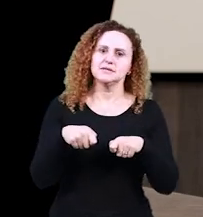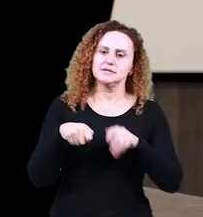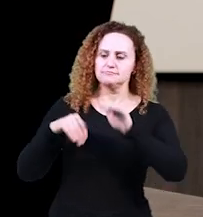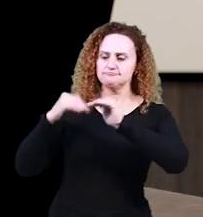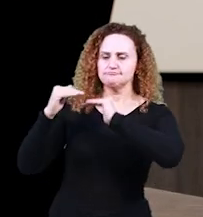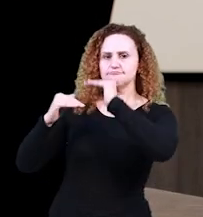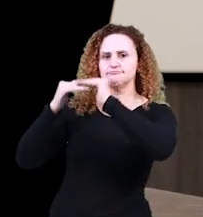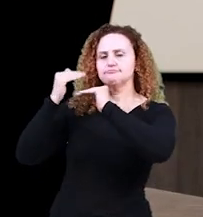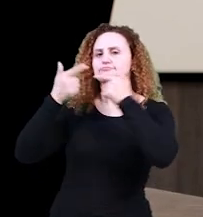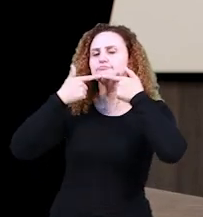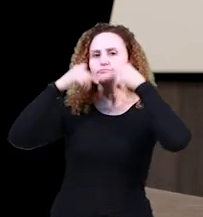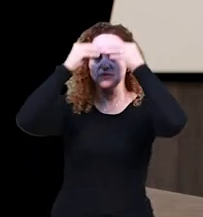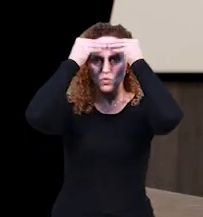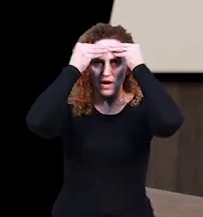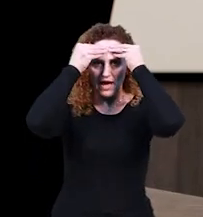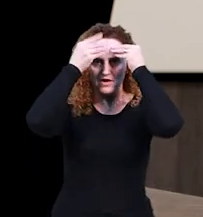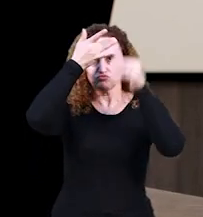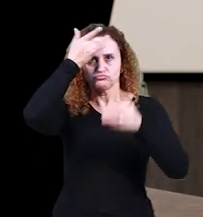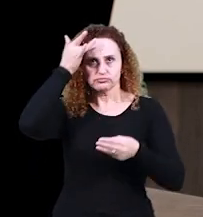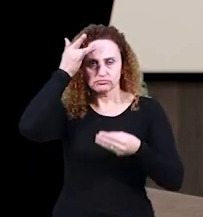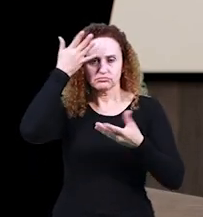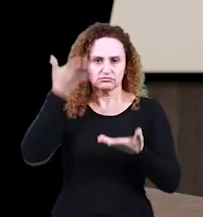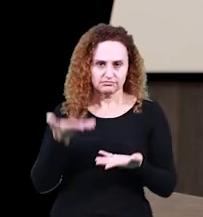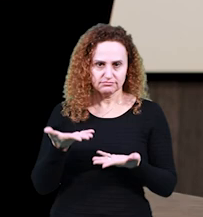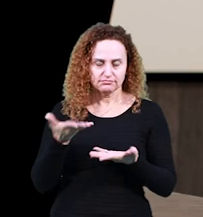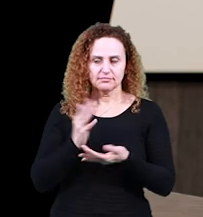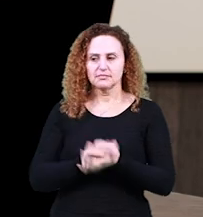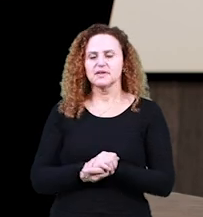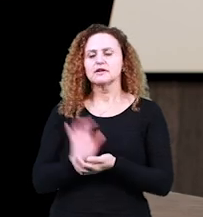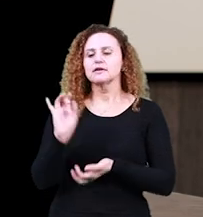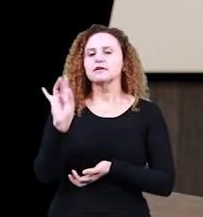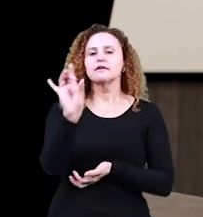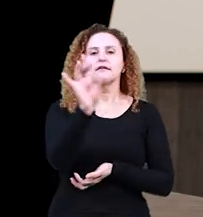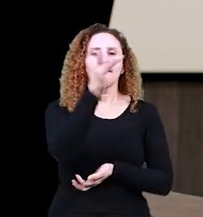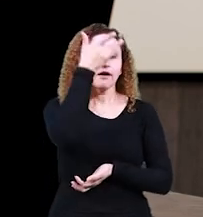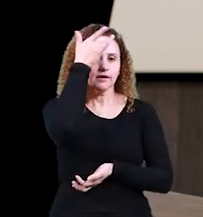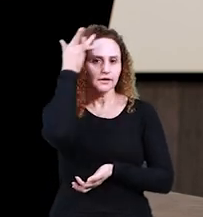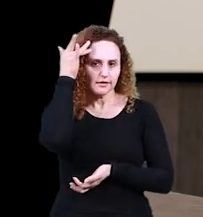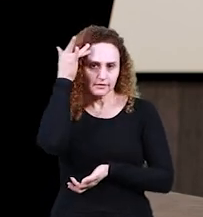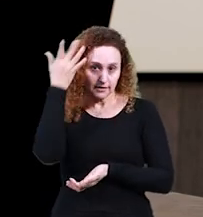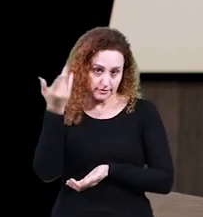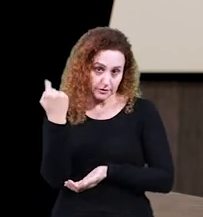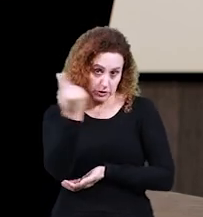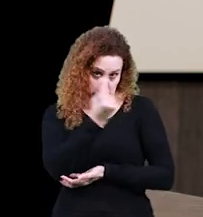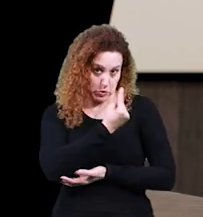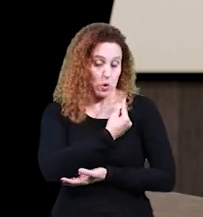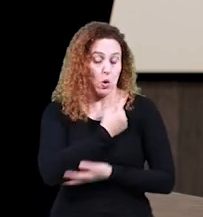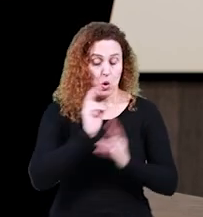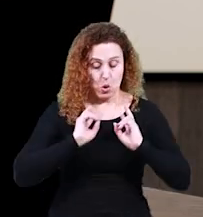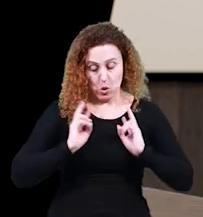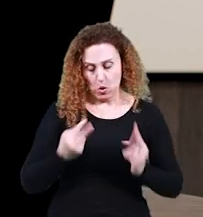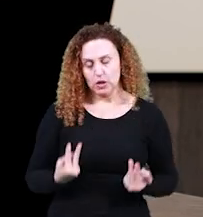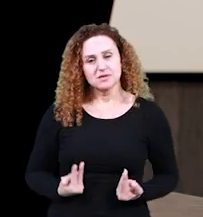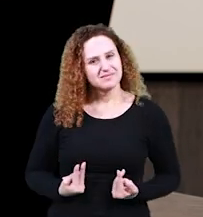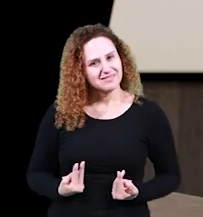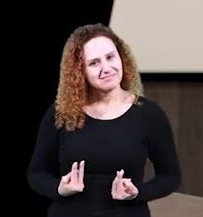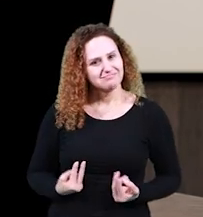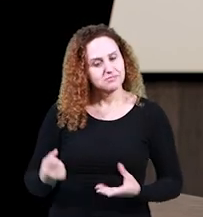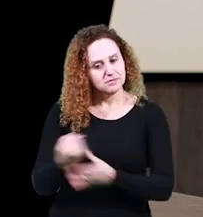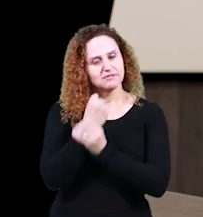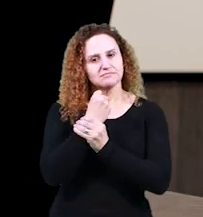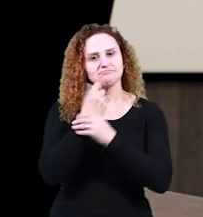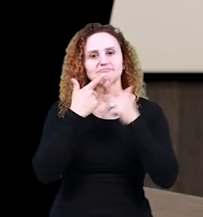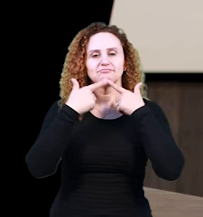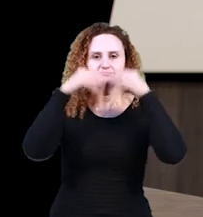capacidade de desenvolver ali e pelos falantes né então como cada falante ou como nós como seres humanos